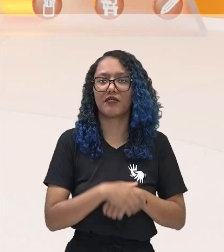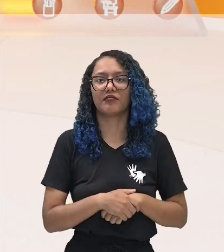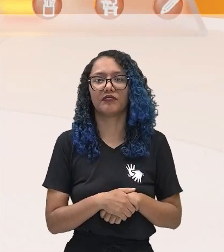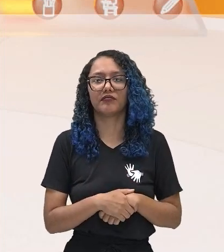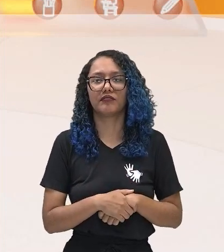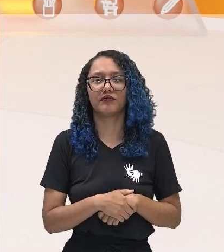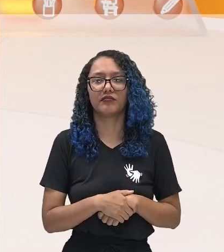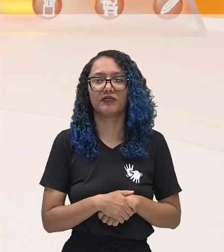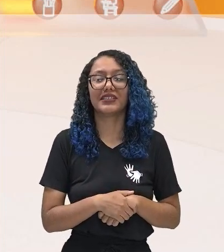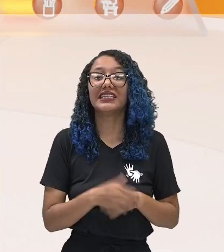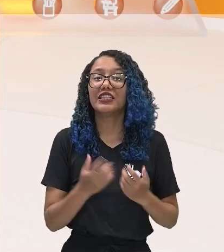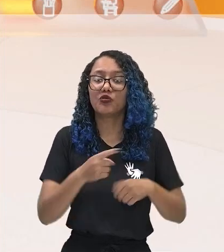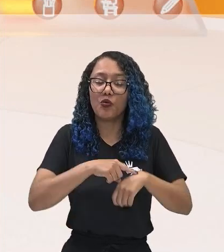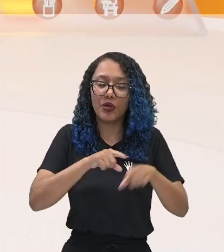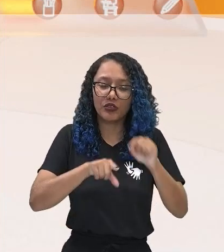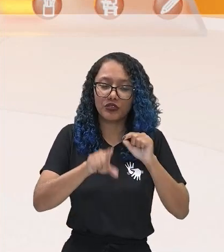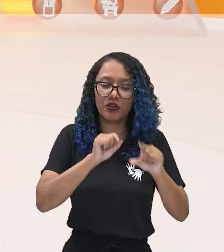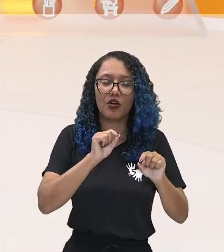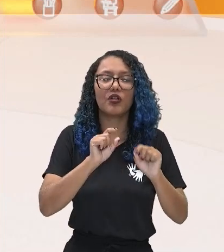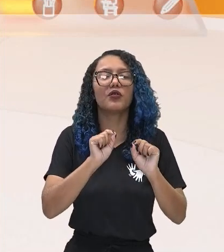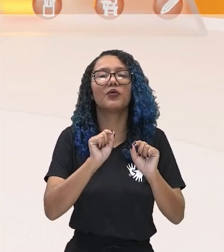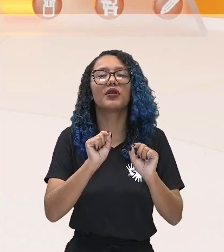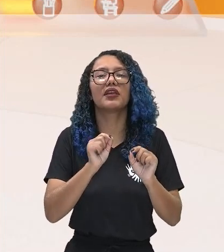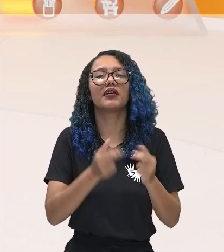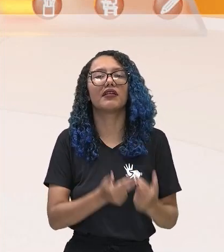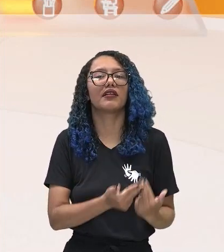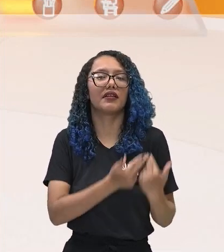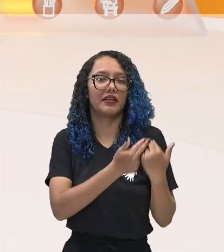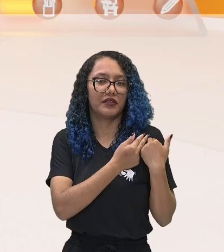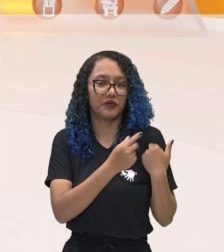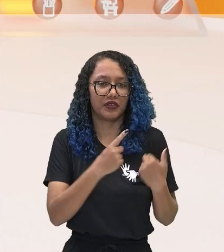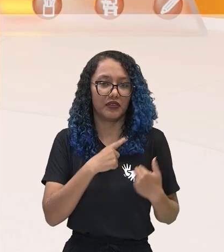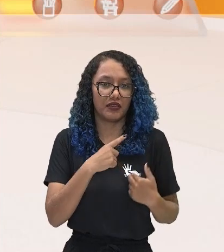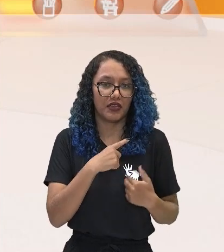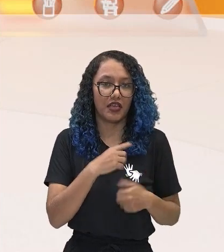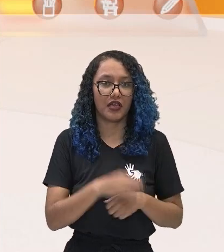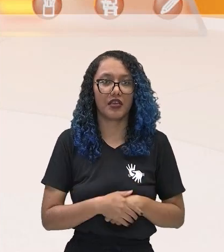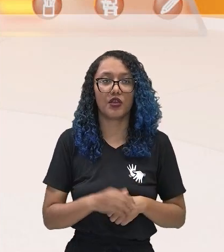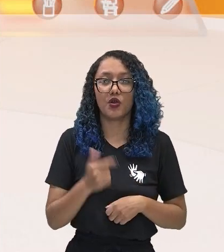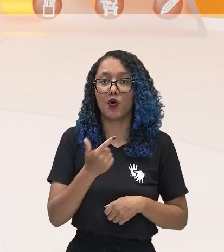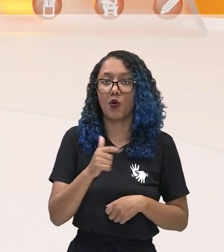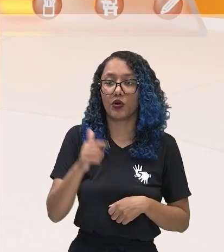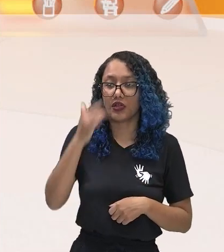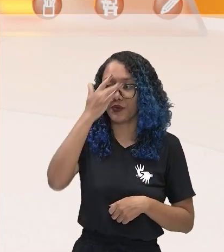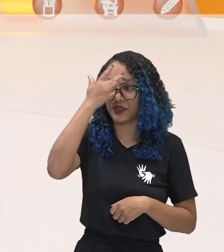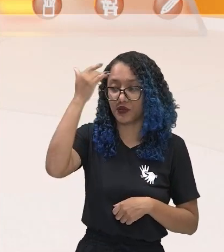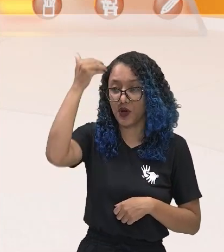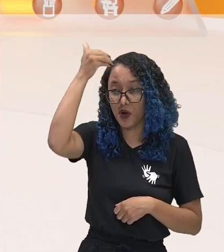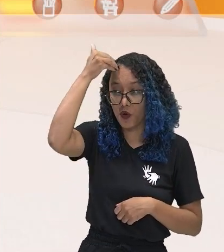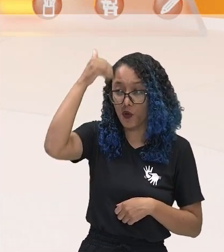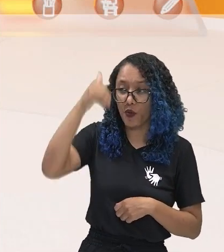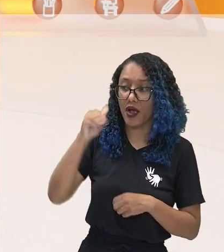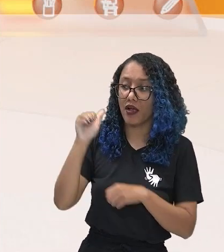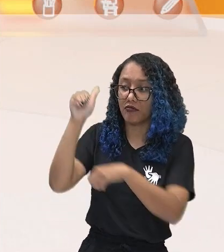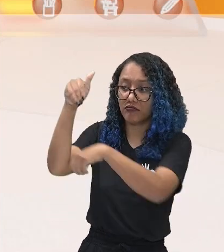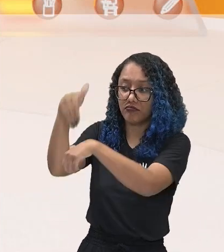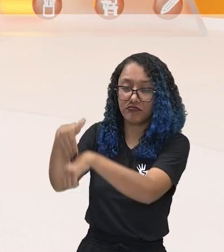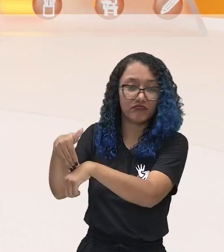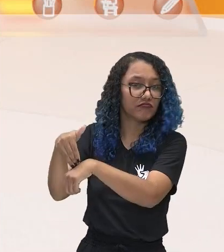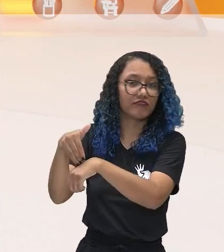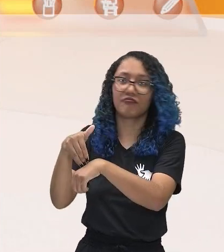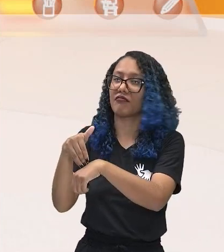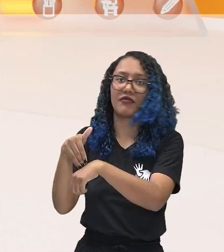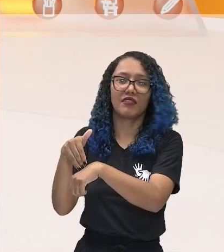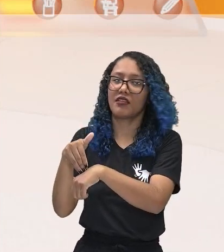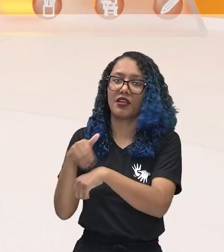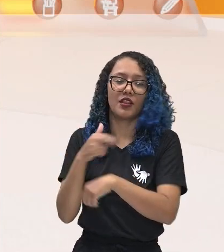acontecer? Responsabilidade minha. Eu não posso jogar a culpa nos outros das escolhas que eu fiz na minha vida. Estão